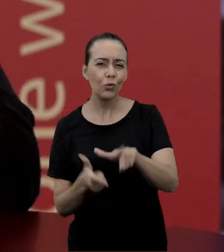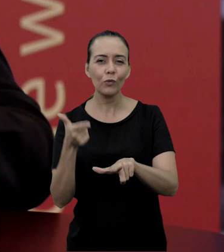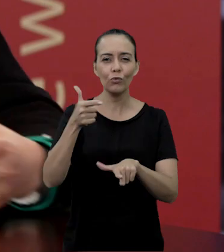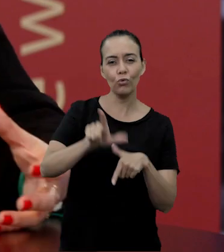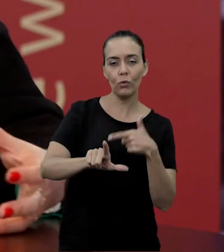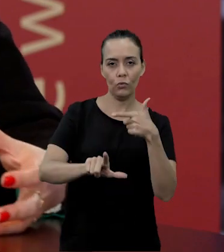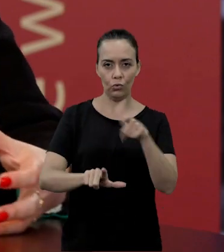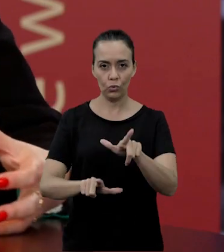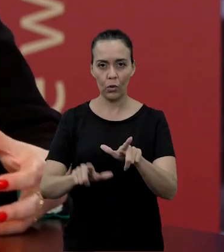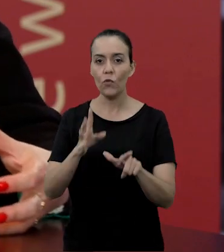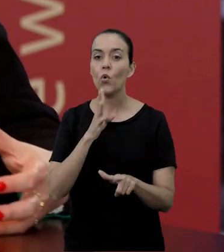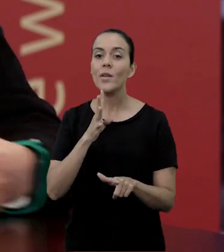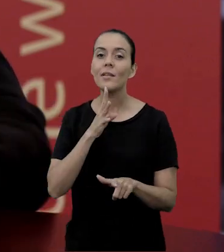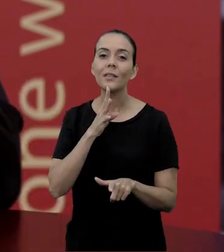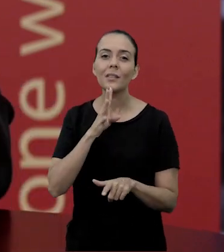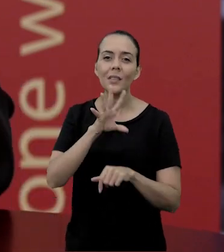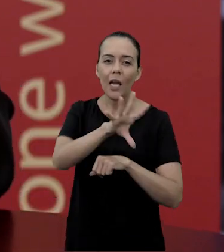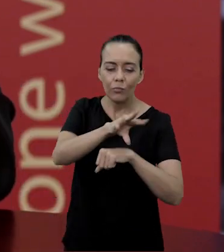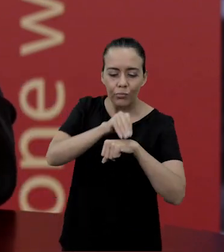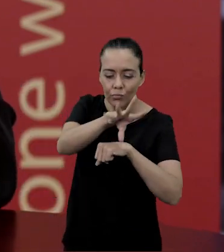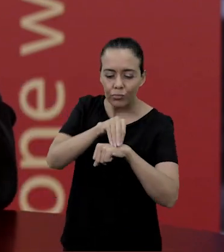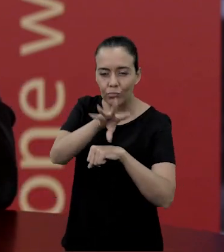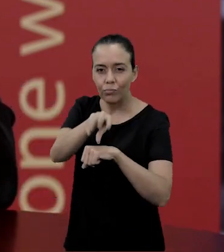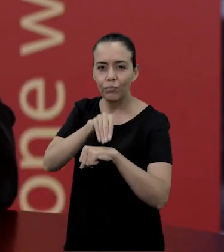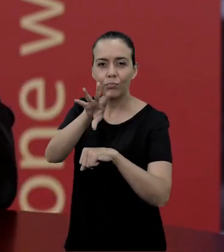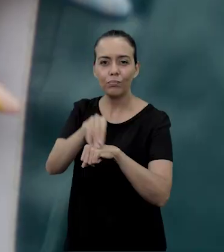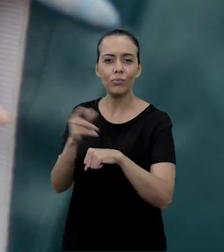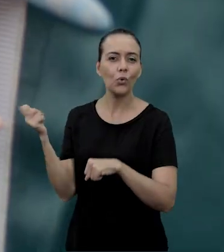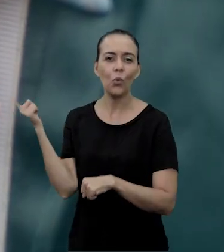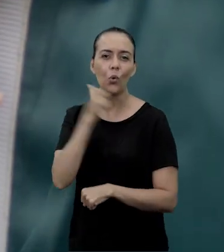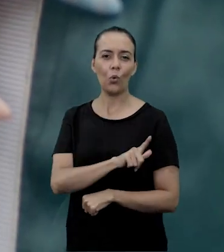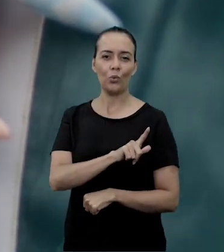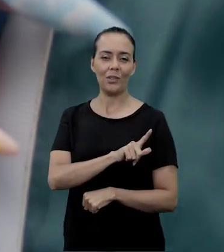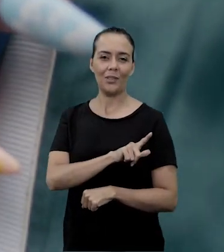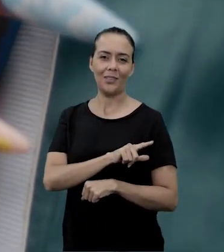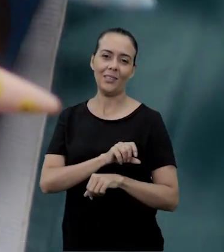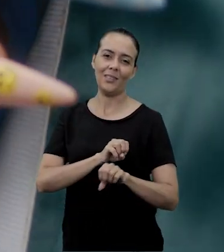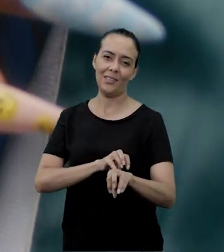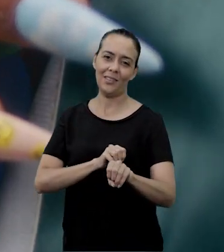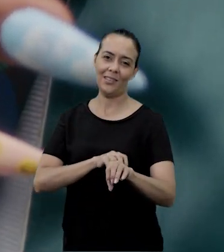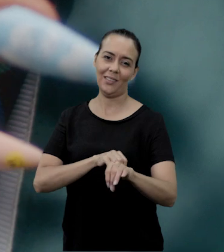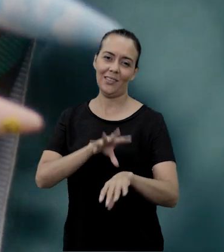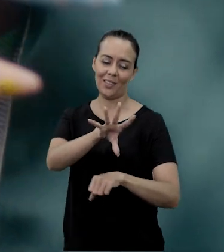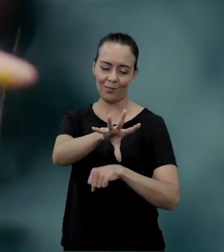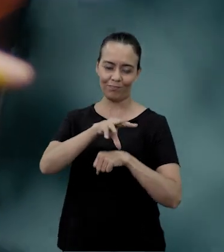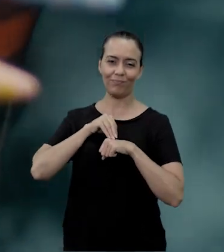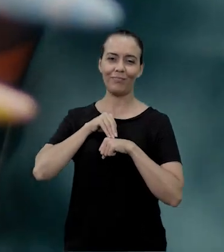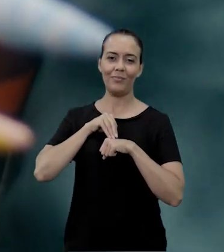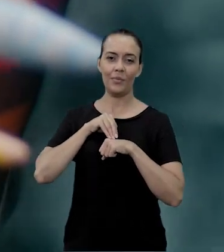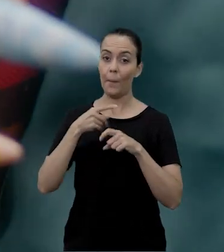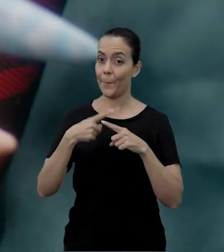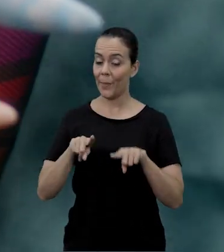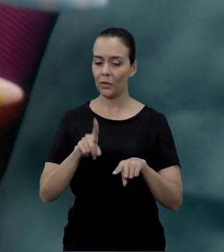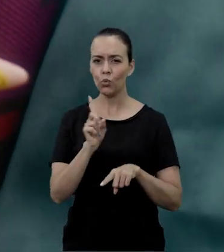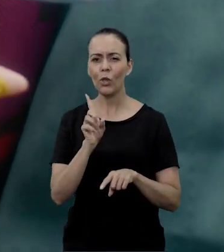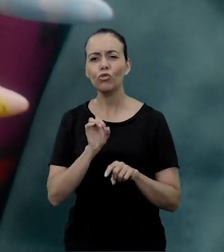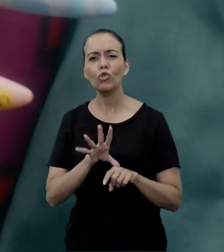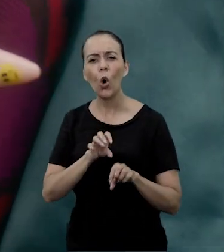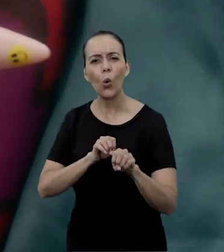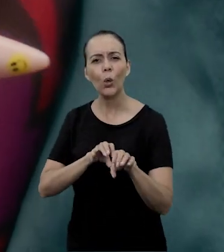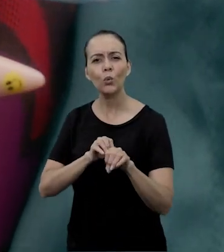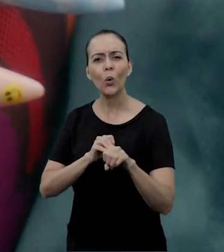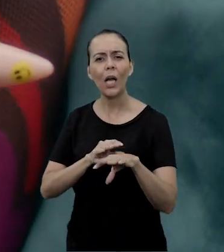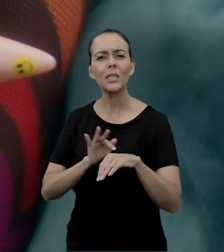a ter chance de buscar esse conhecimento, a ter chance de buscar educação. Mais uma vez, educação não é vista aqui como apenas a